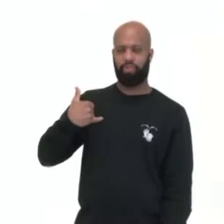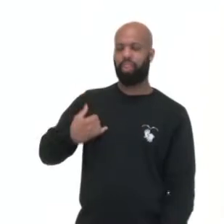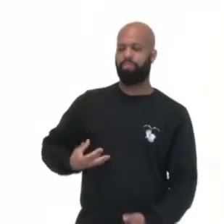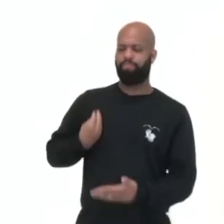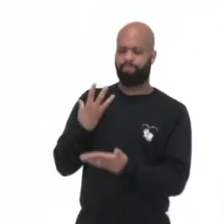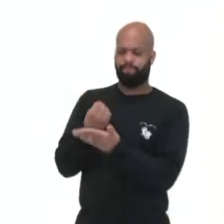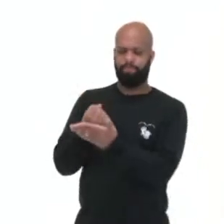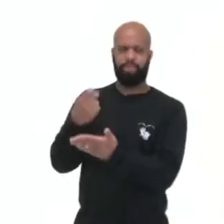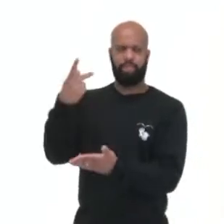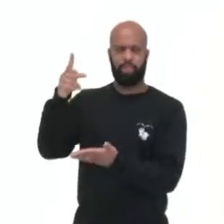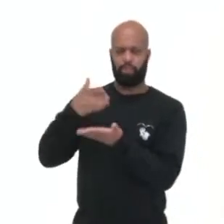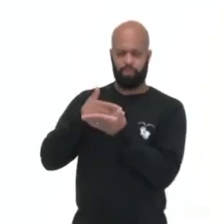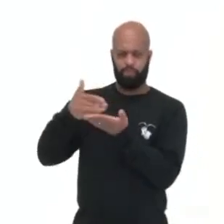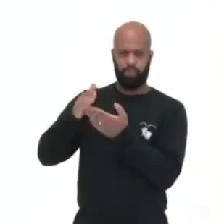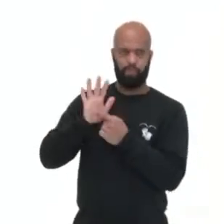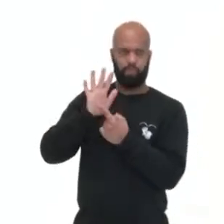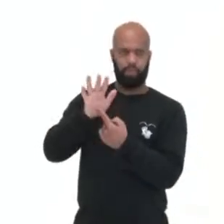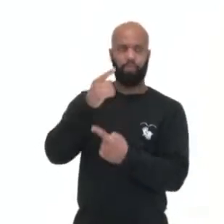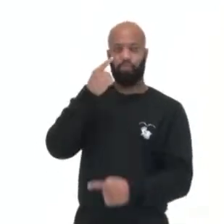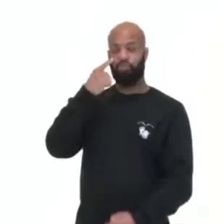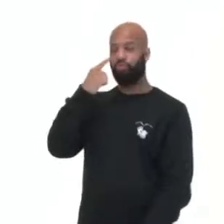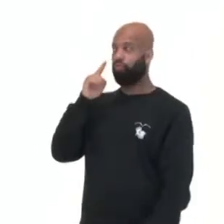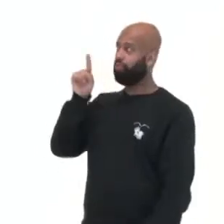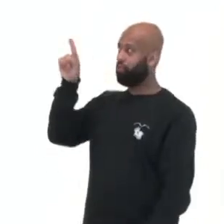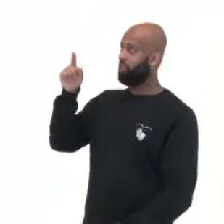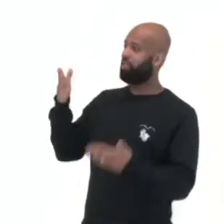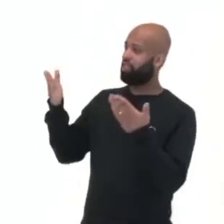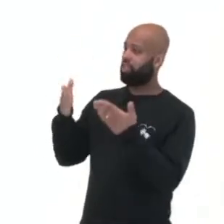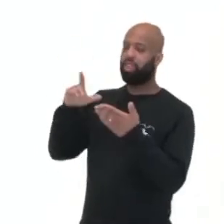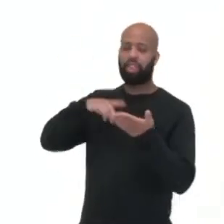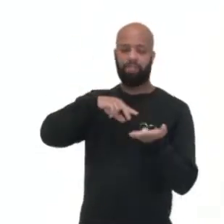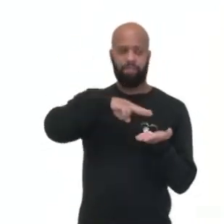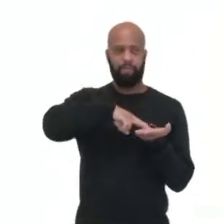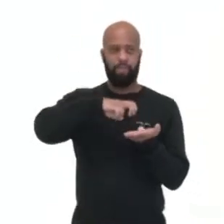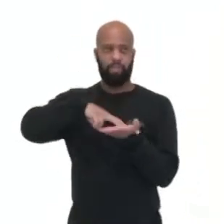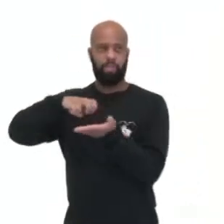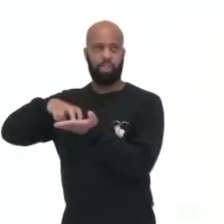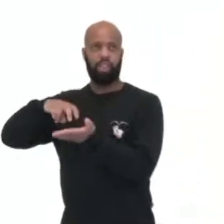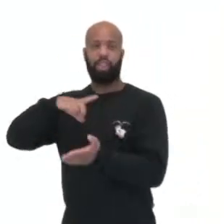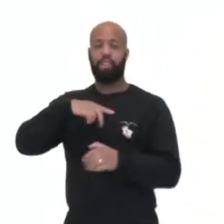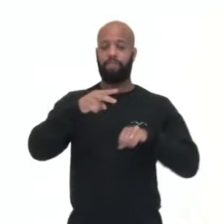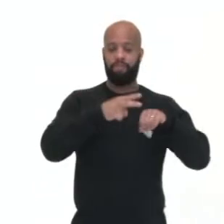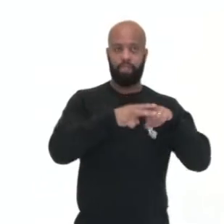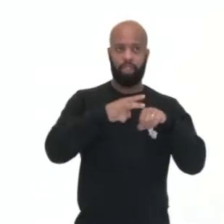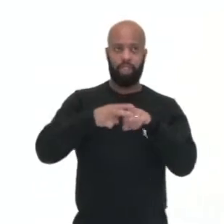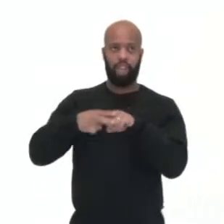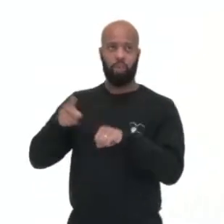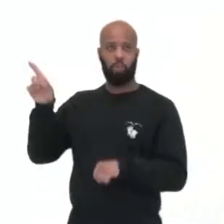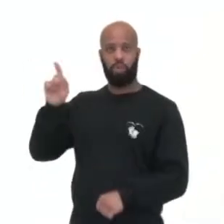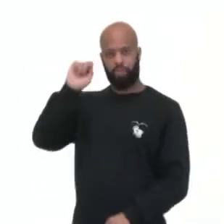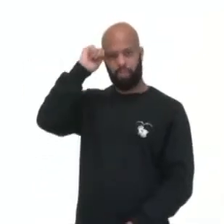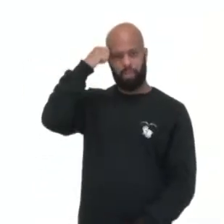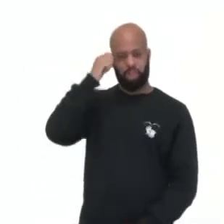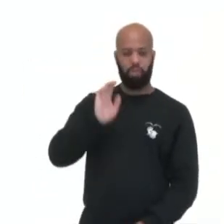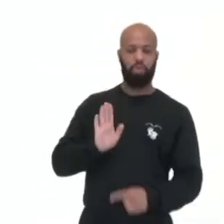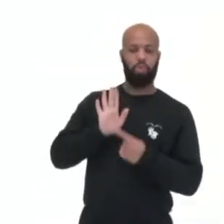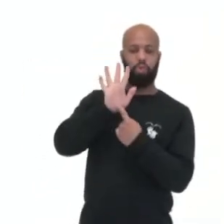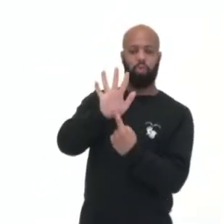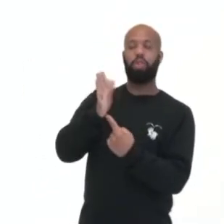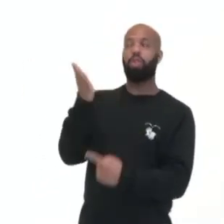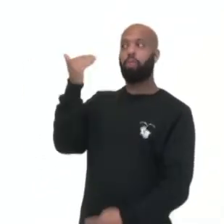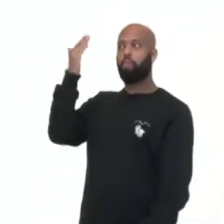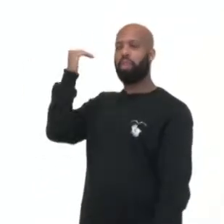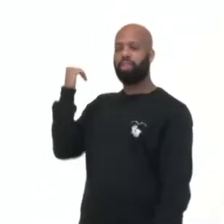Venegas. Reparem, como já te has dado conta, os vocábulos são verbos que relatam um hecho no passado. Esses verbos eles